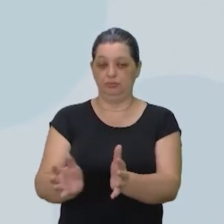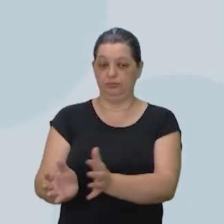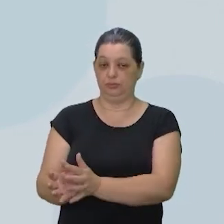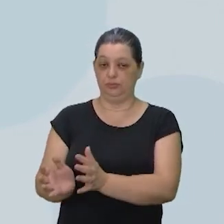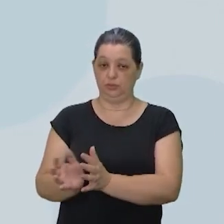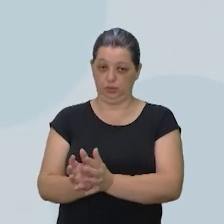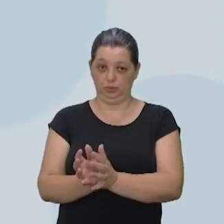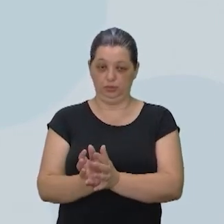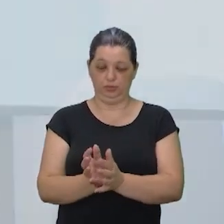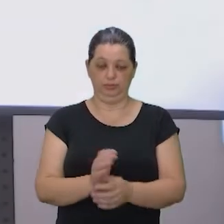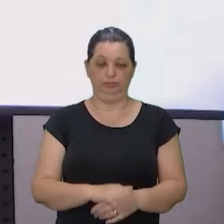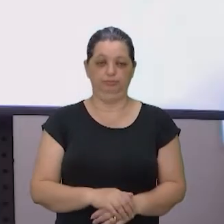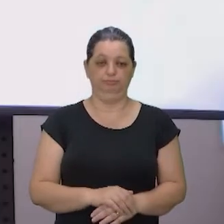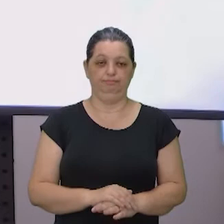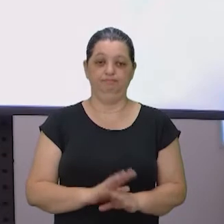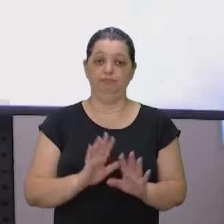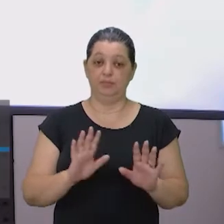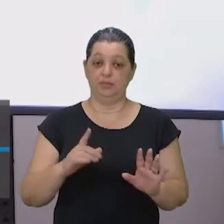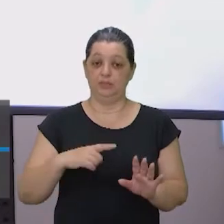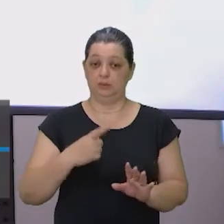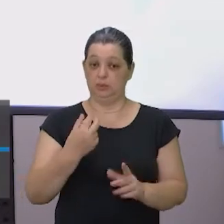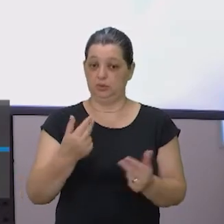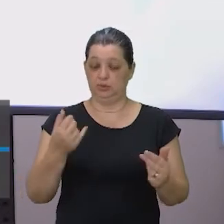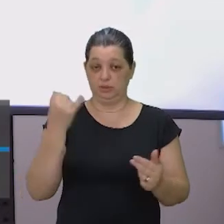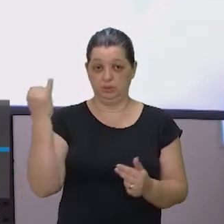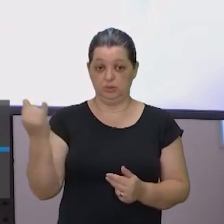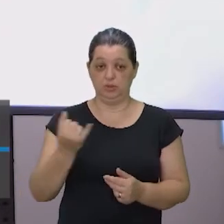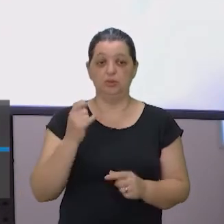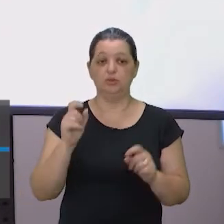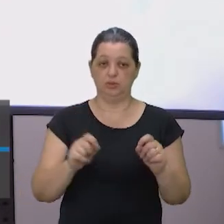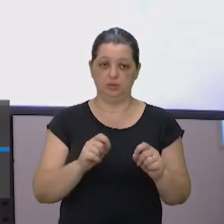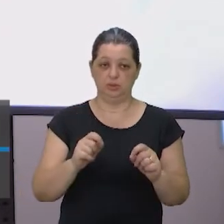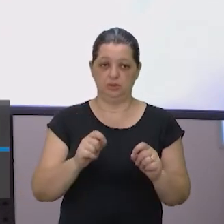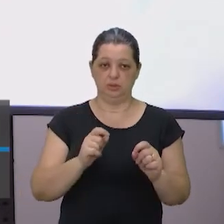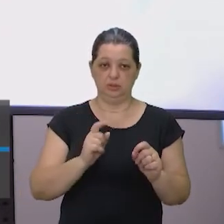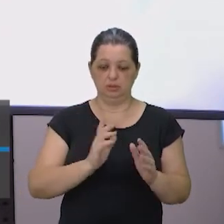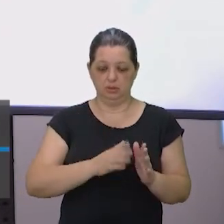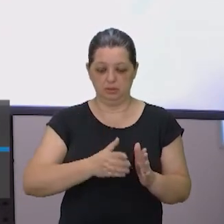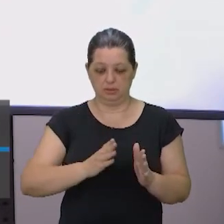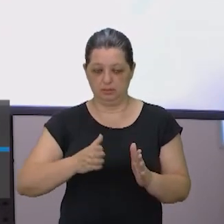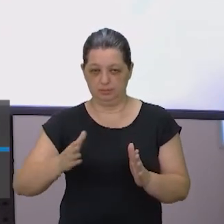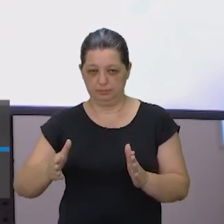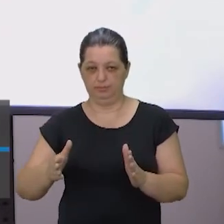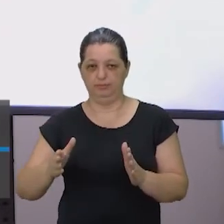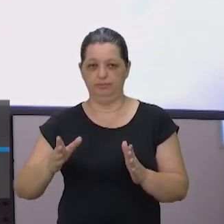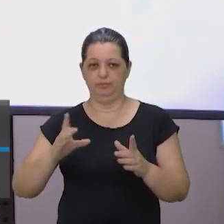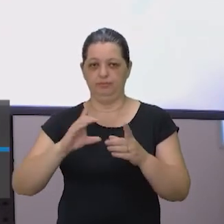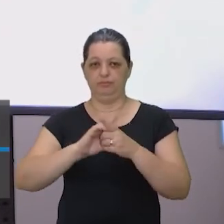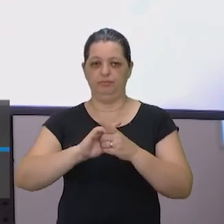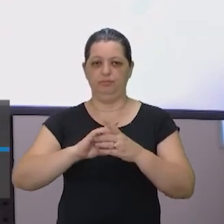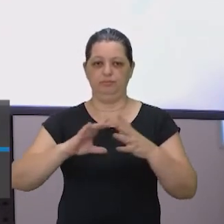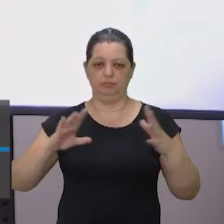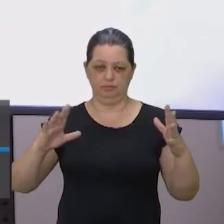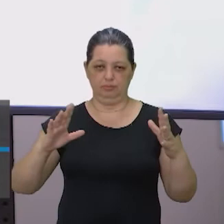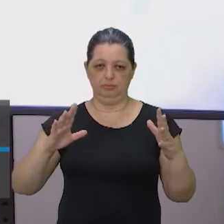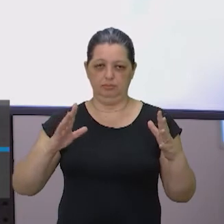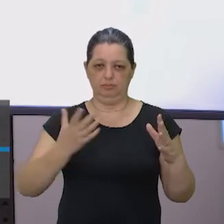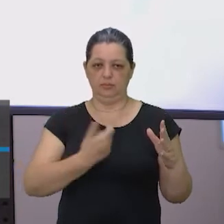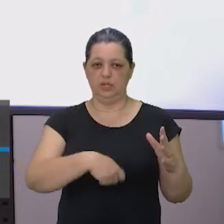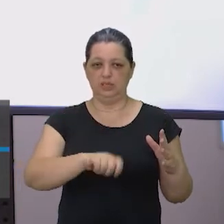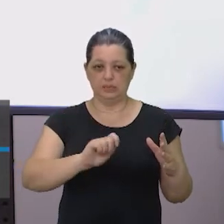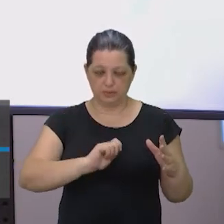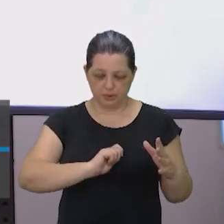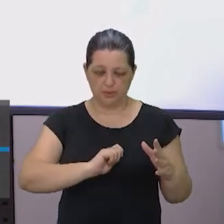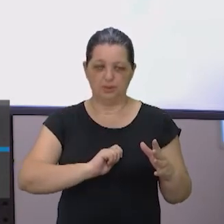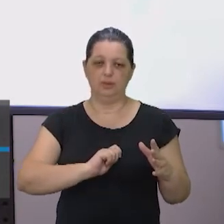importante, né, Mafezinha? A gente não pode esquecer. O processo de independência, tanto na América Espanhola quanto